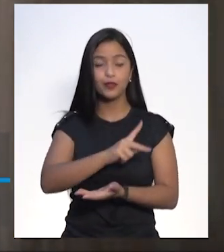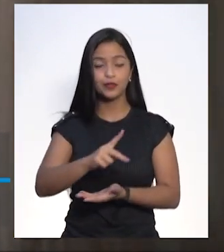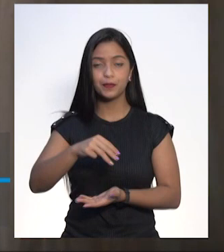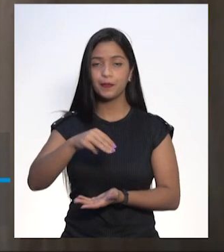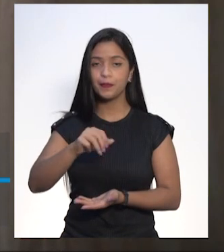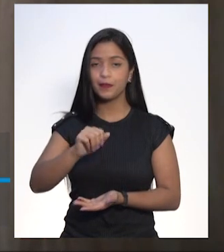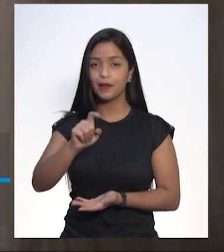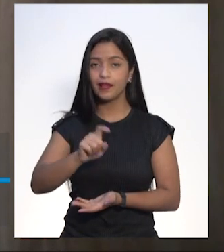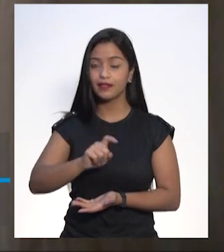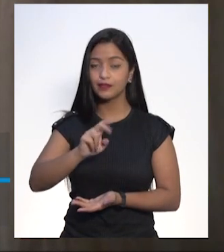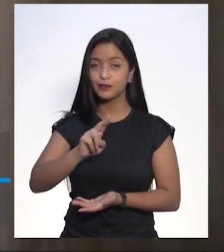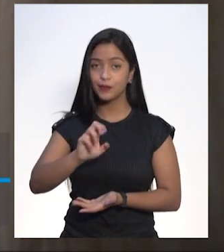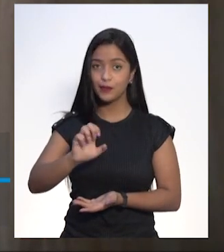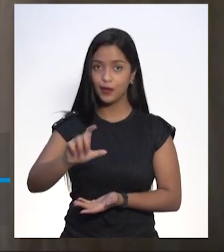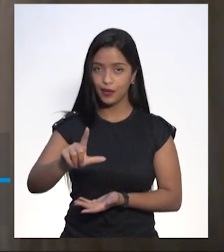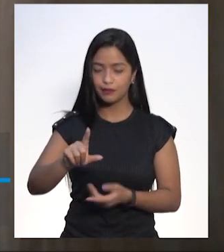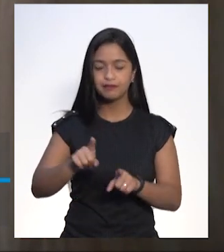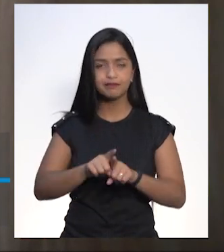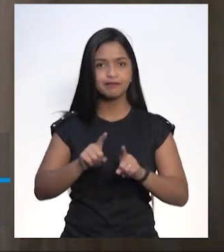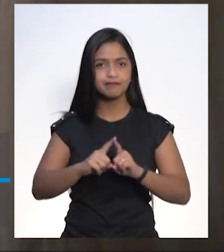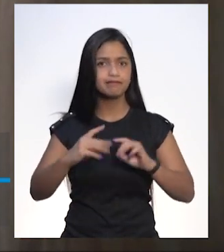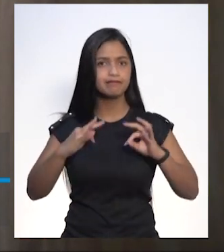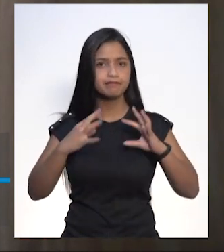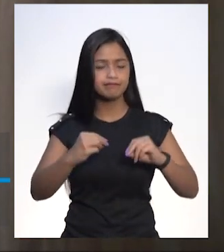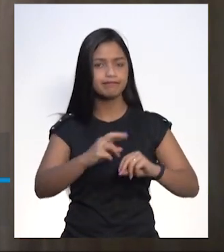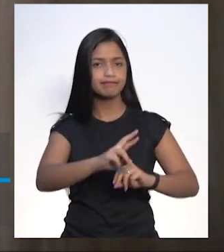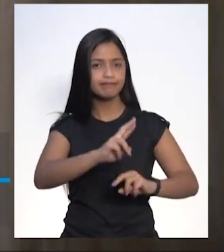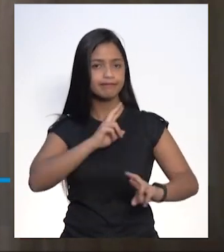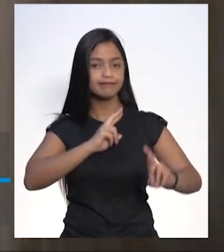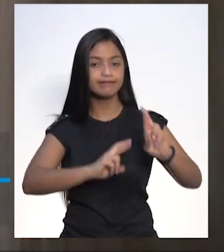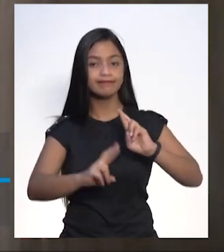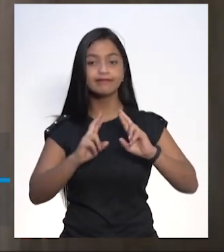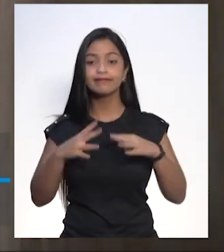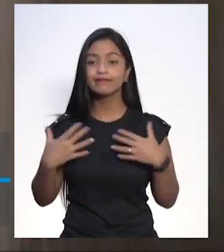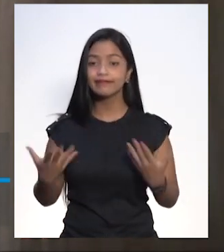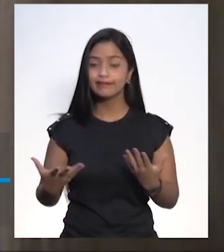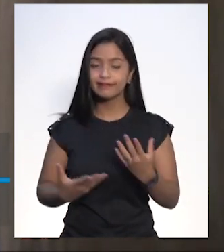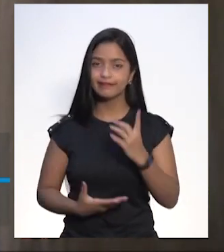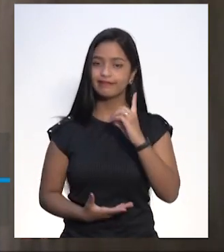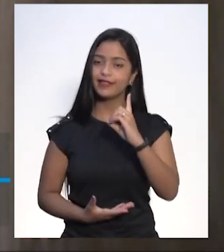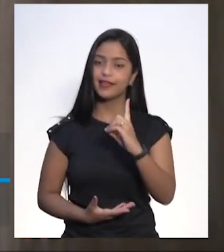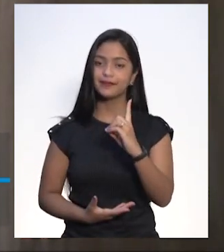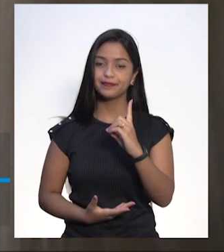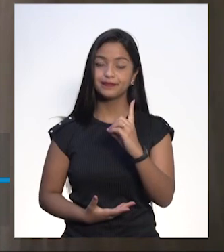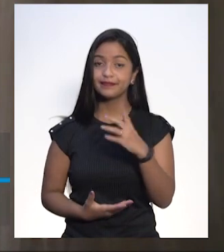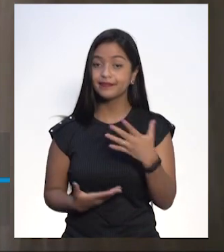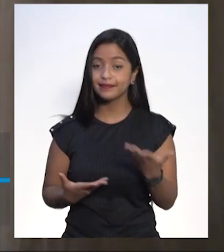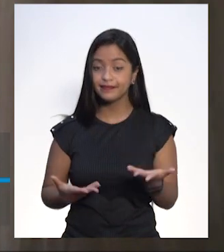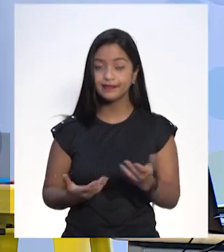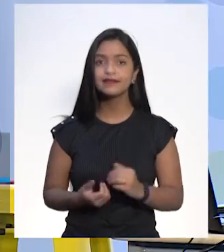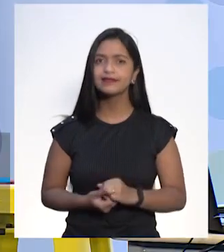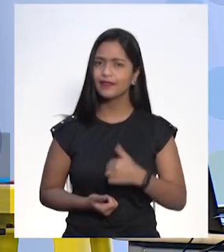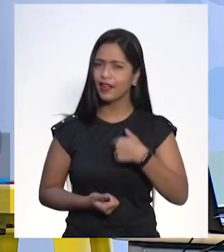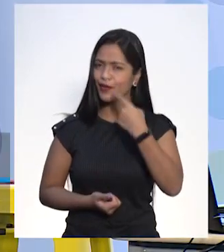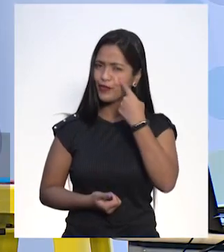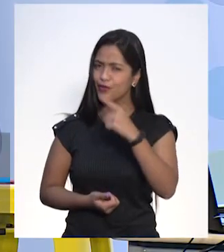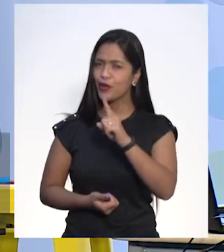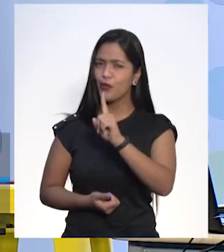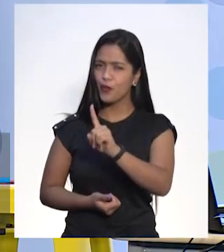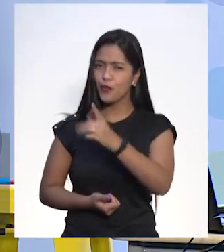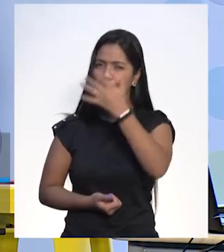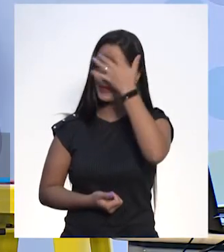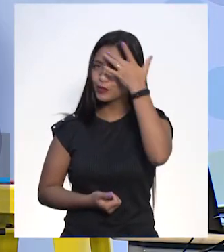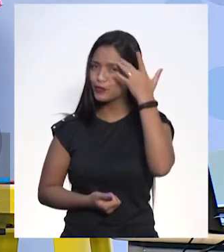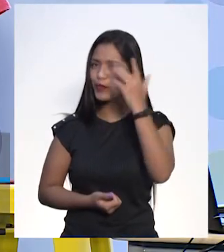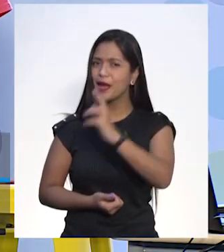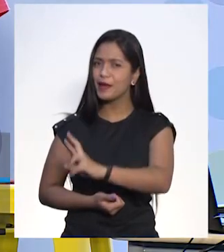como aqui, todos que responderam, colocaram alternativa D de dado. E aí? Mas eu vi uma triangular, viu?